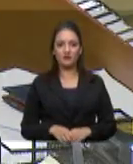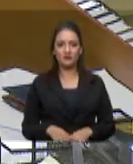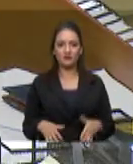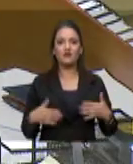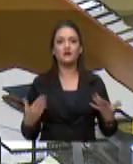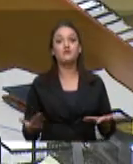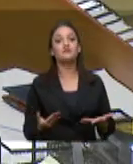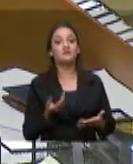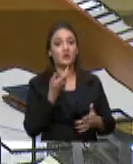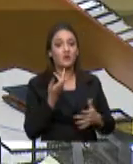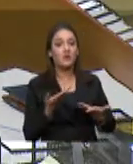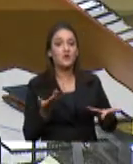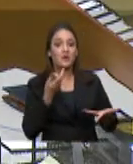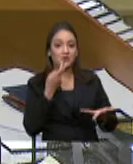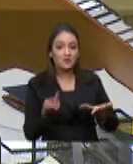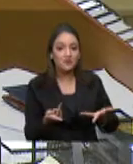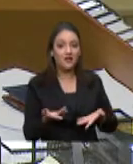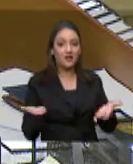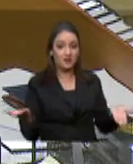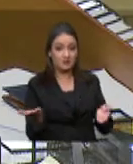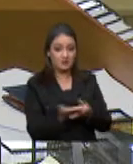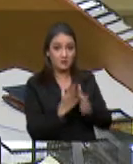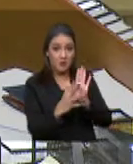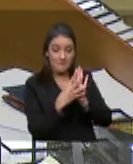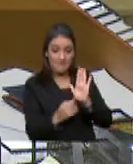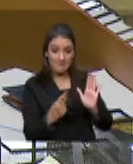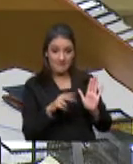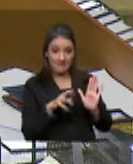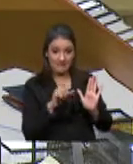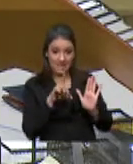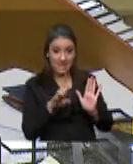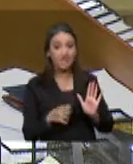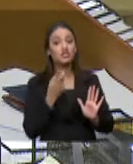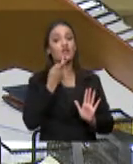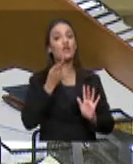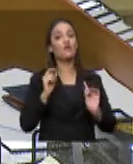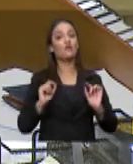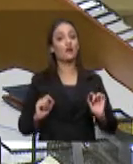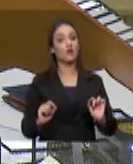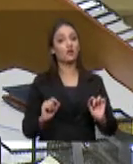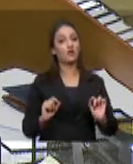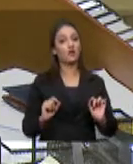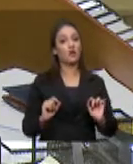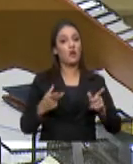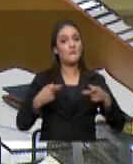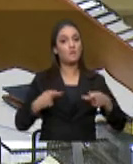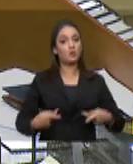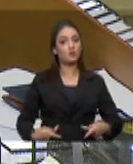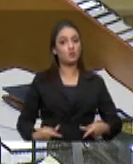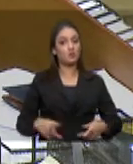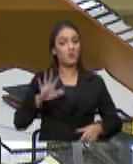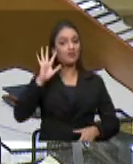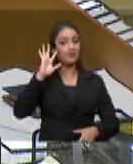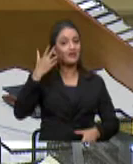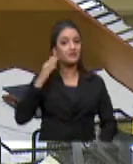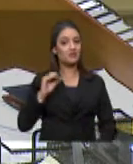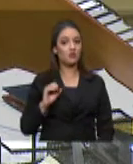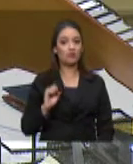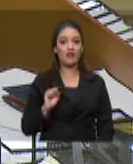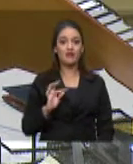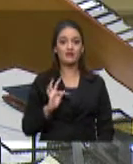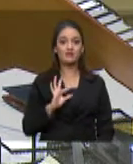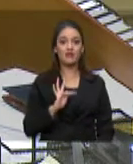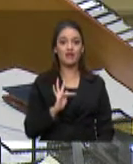quando eu falo de um precedente, eu me baseei num posicionamento do Supremo Tribunal Federal em